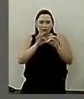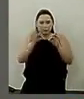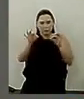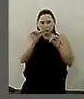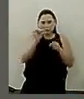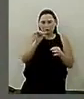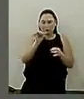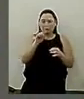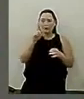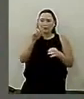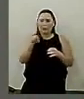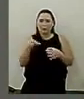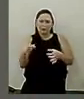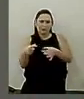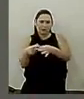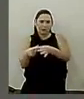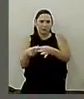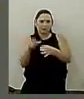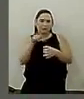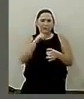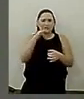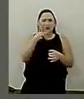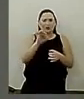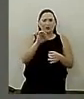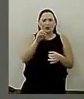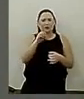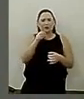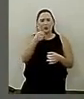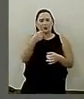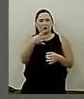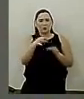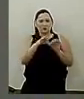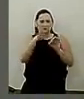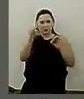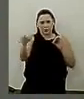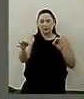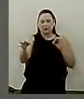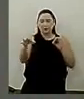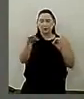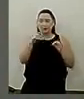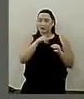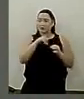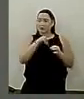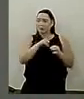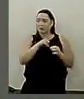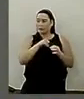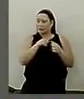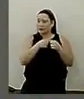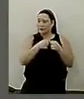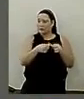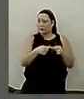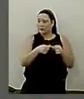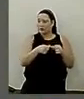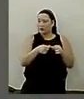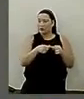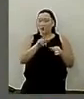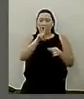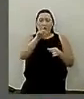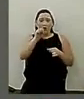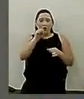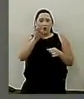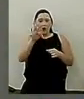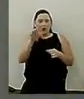mar, ele é pequeno, ele tem entre 10 e 14 quilômetros de largura, de leste para